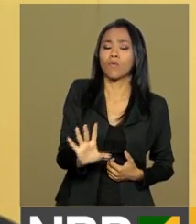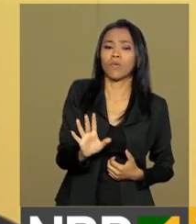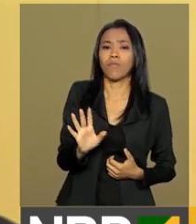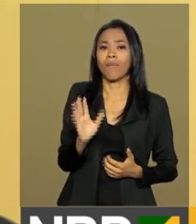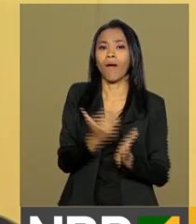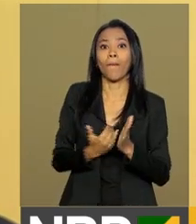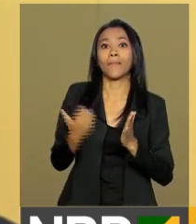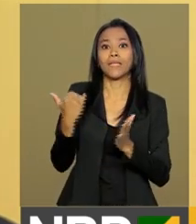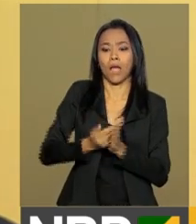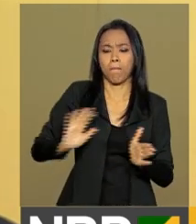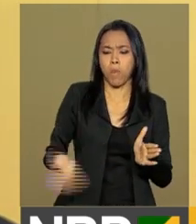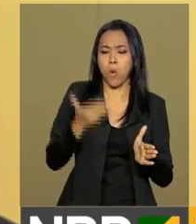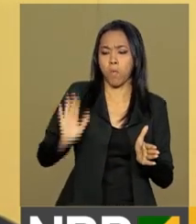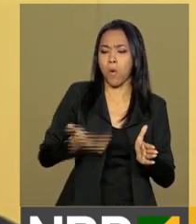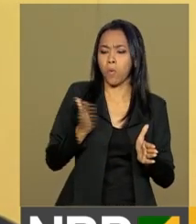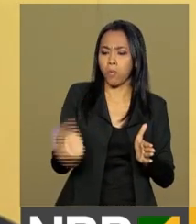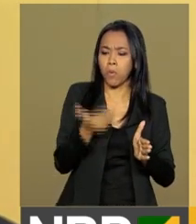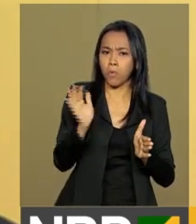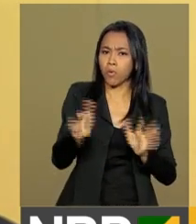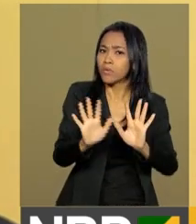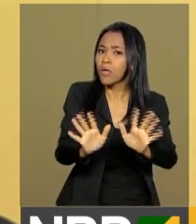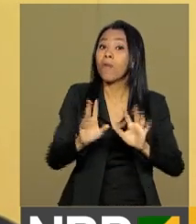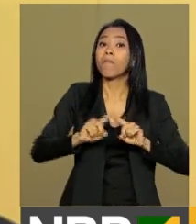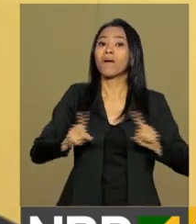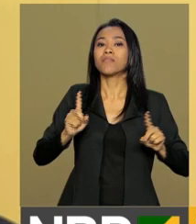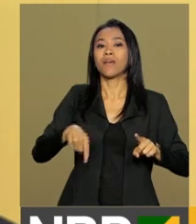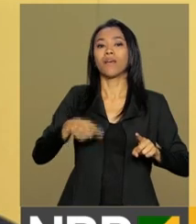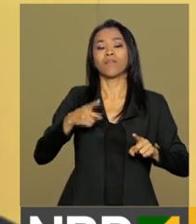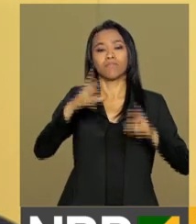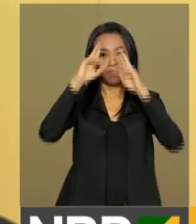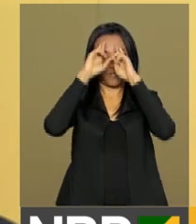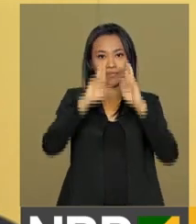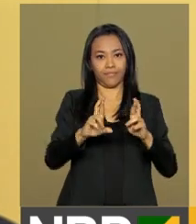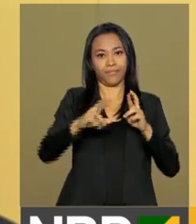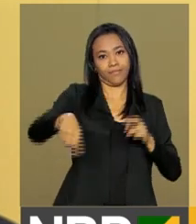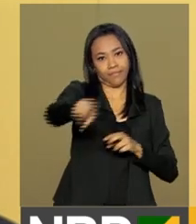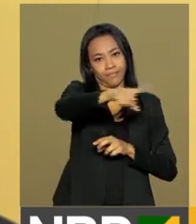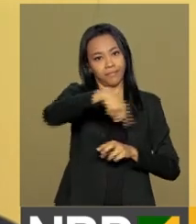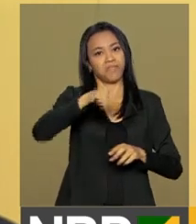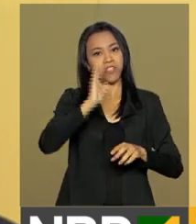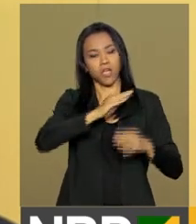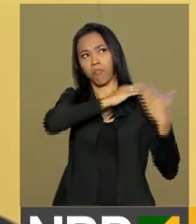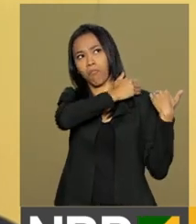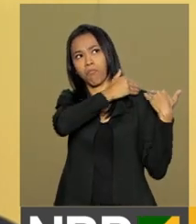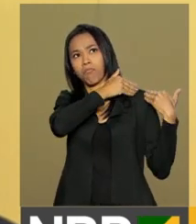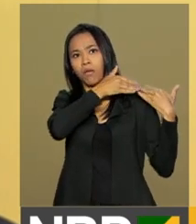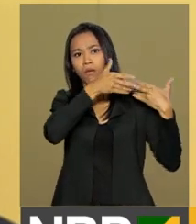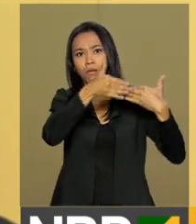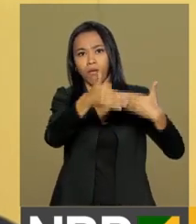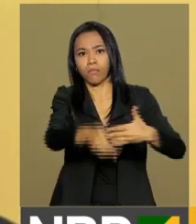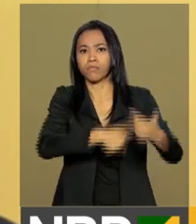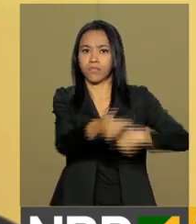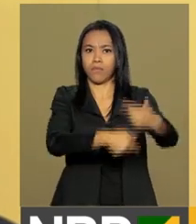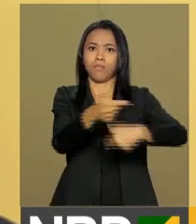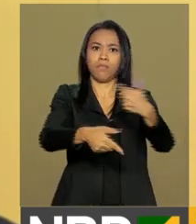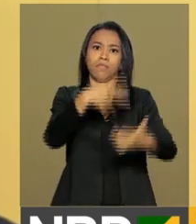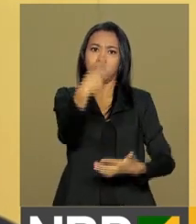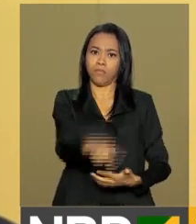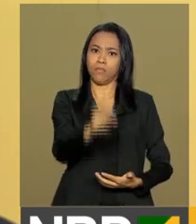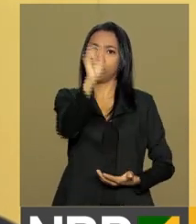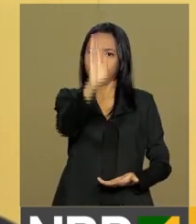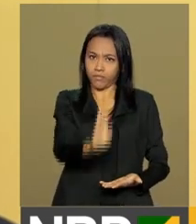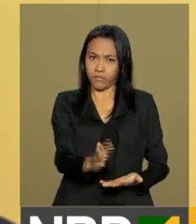aumentar a produção, mas é um reconhecimento também àquilo que os senhores fizeram pelo nosso